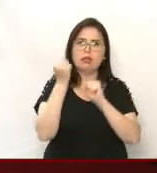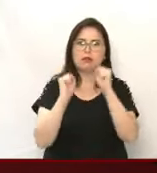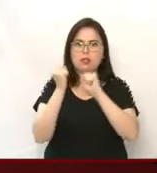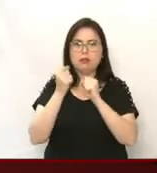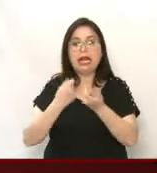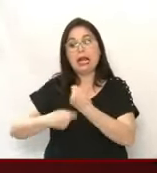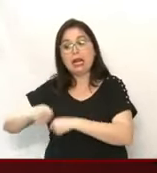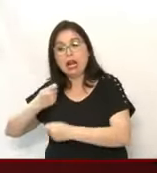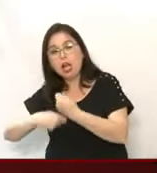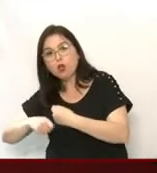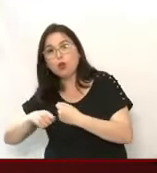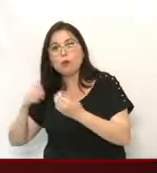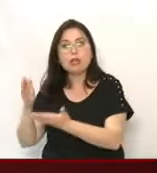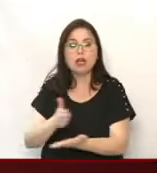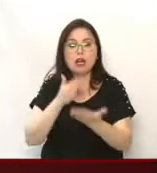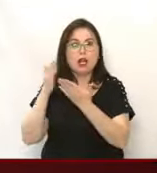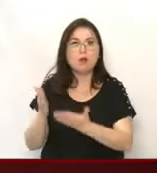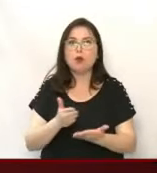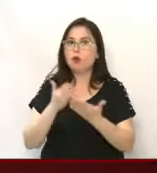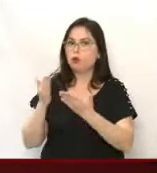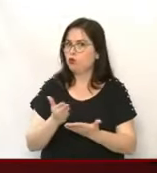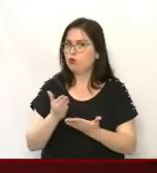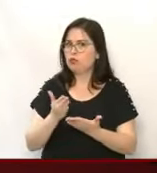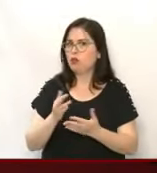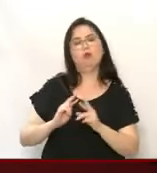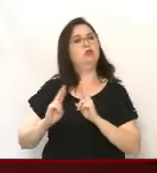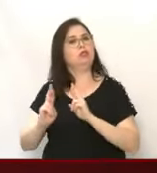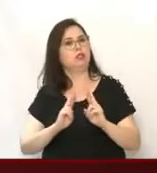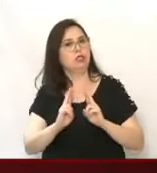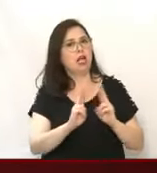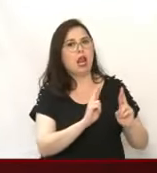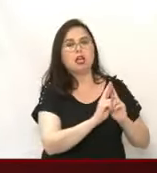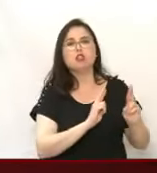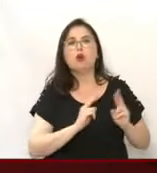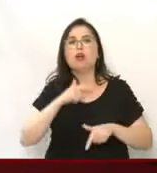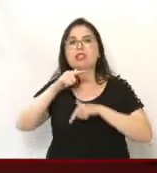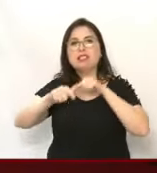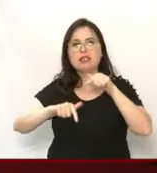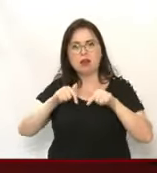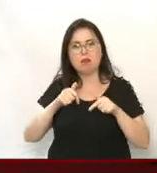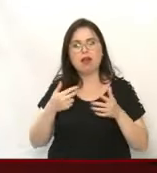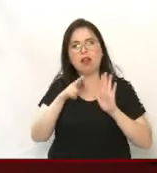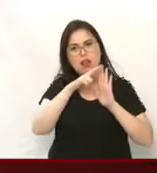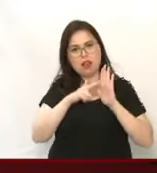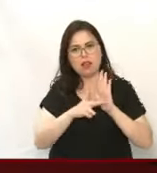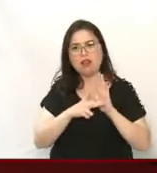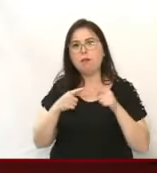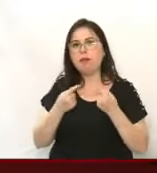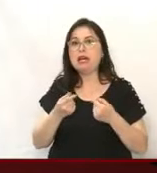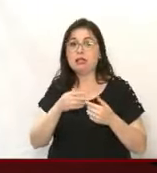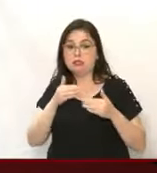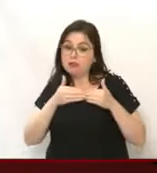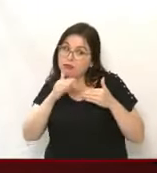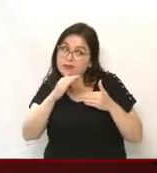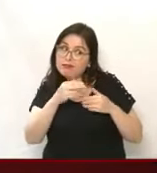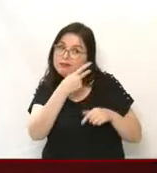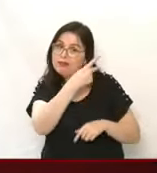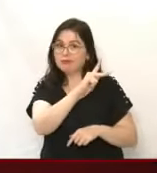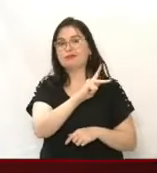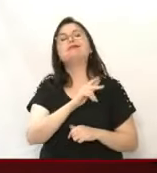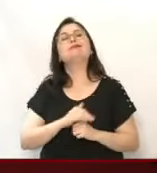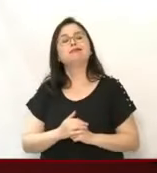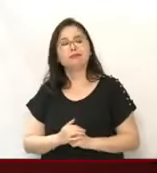economia, na produção industrial e nas novas relações de trabalho. Mas esse é um desafio para você, viu, Moisés?